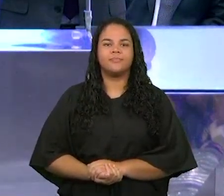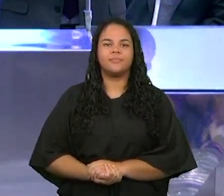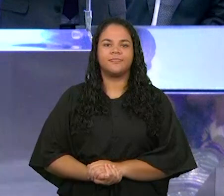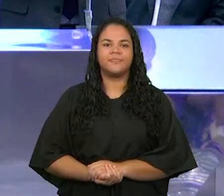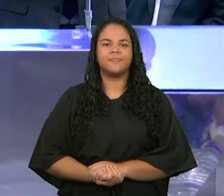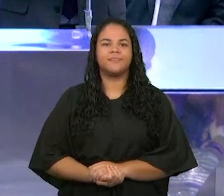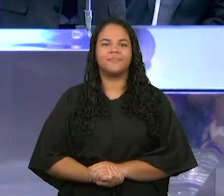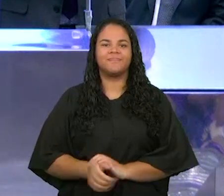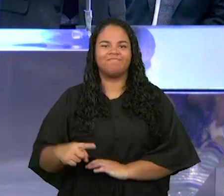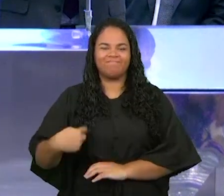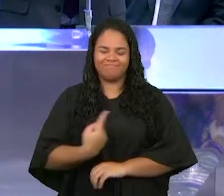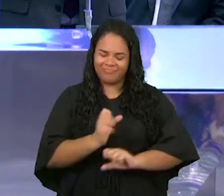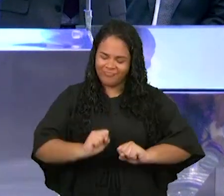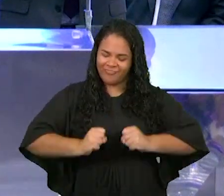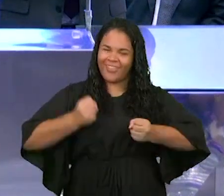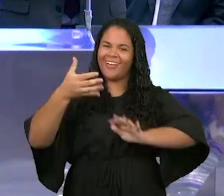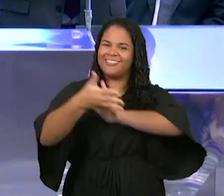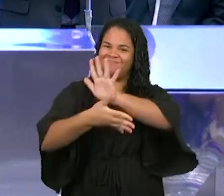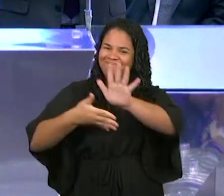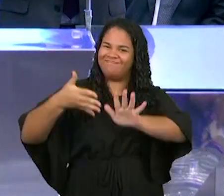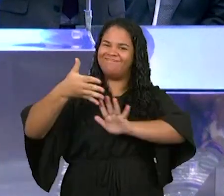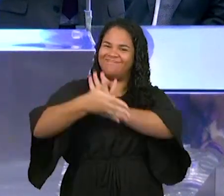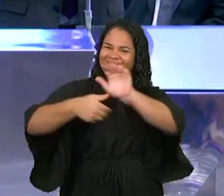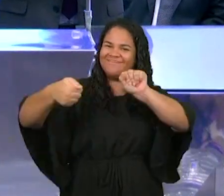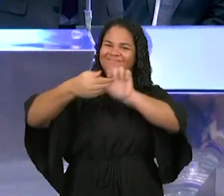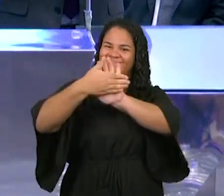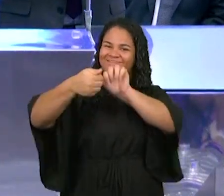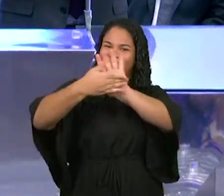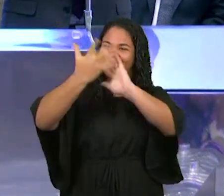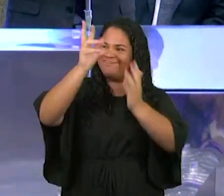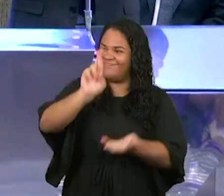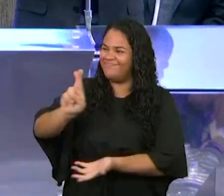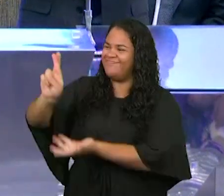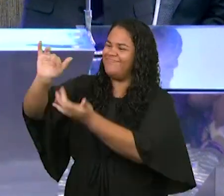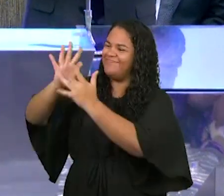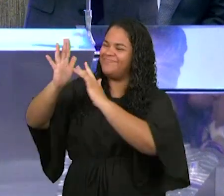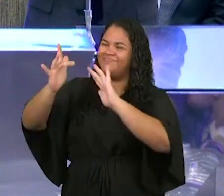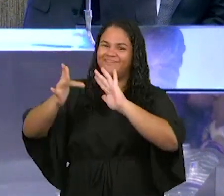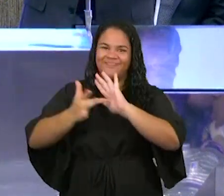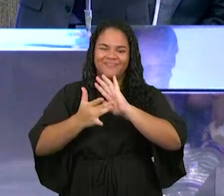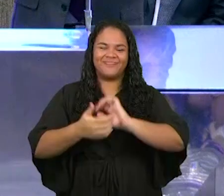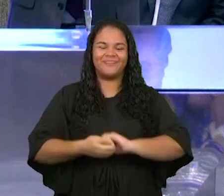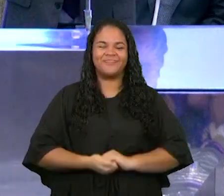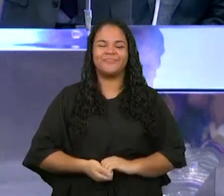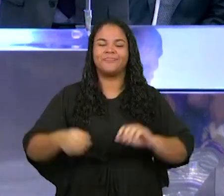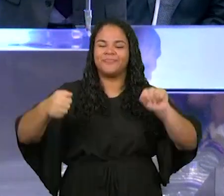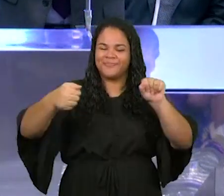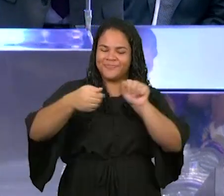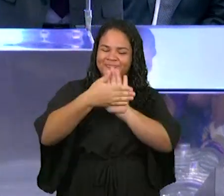Bem forte, vamos cantar o coro. Diz: alvo mais que a neve.